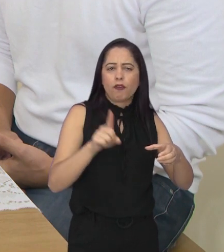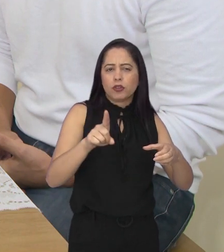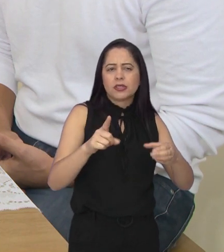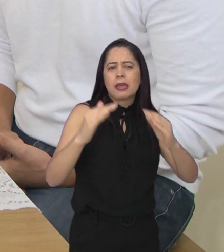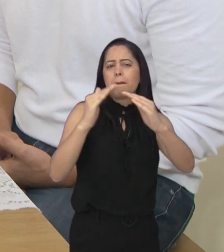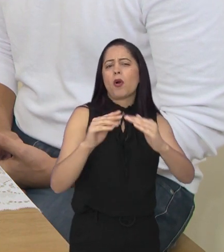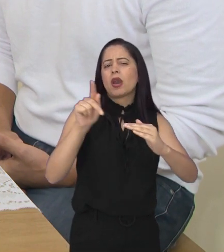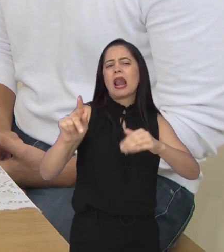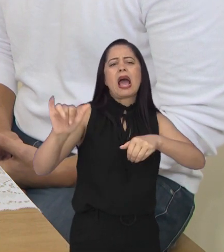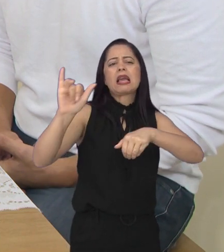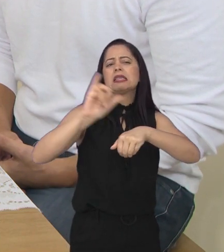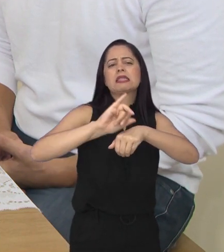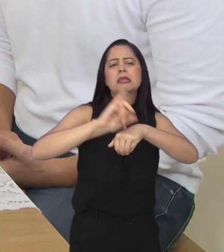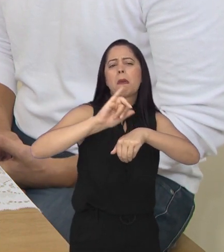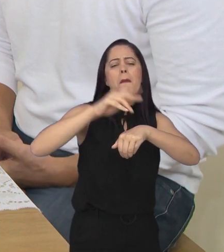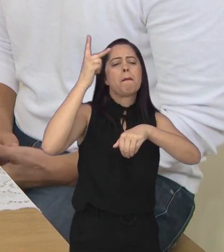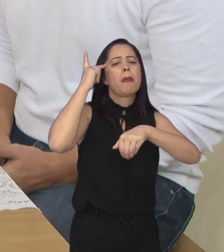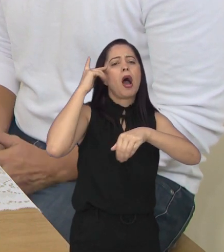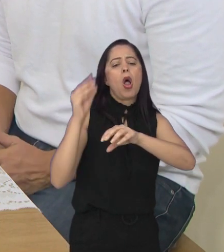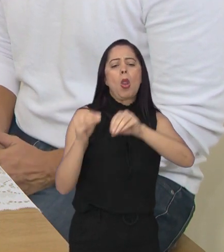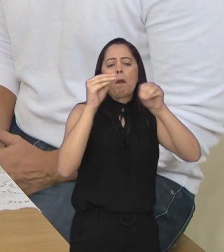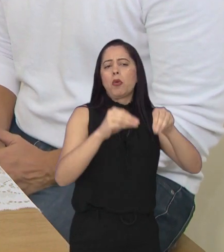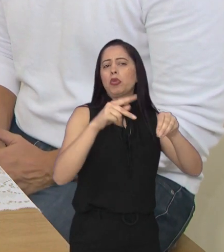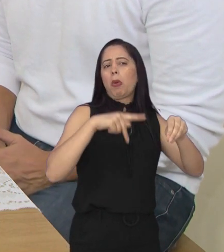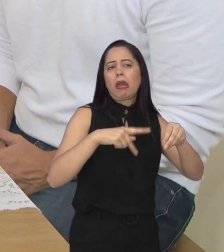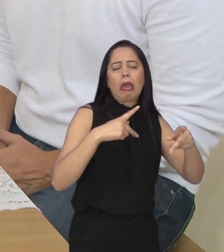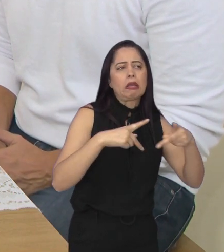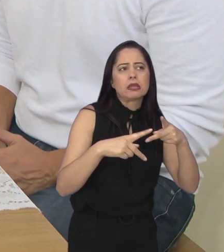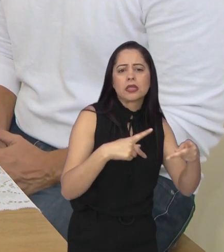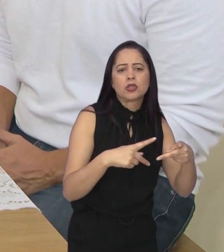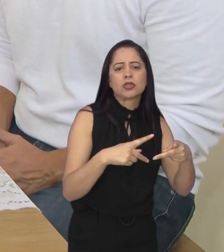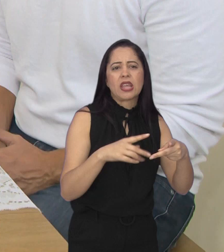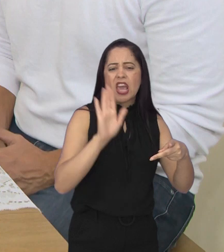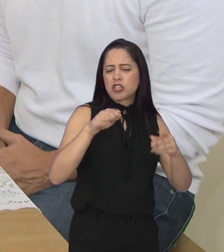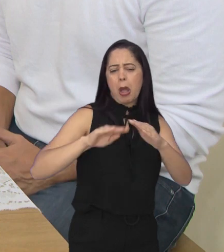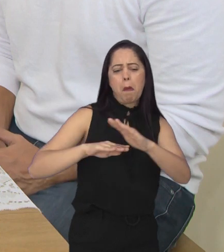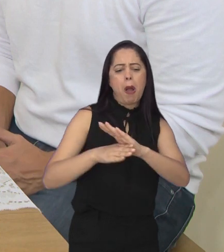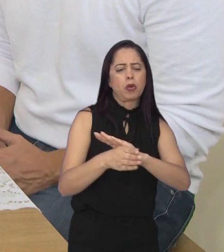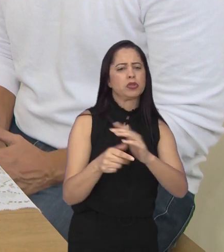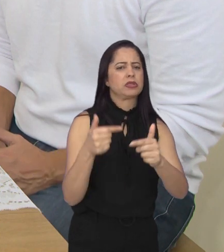que vem da grande São Paulo, acostumado com serviços assim,